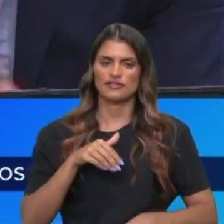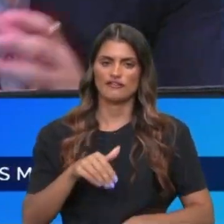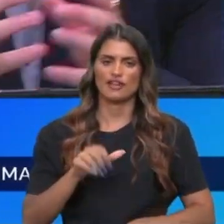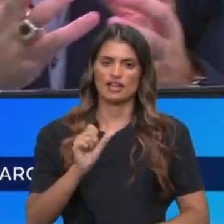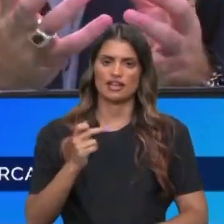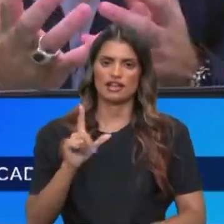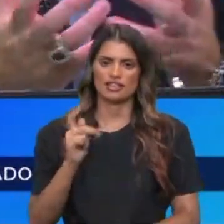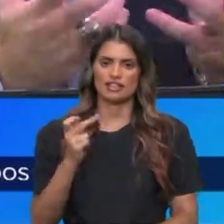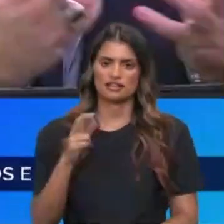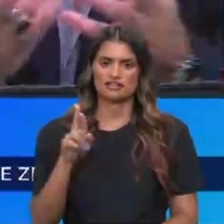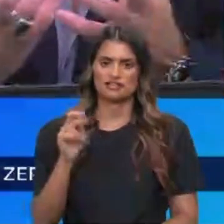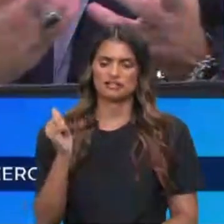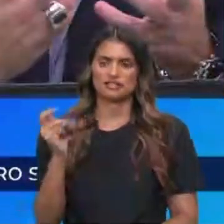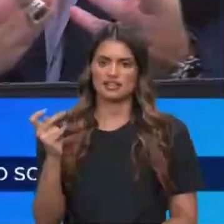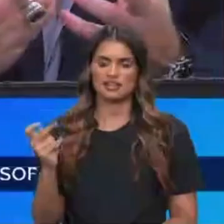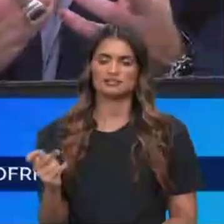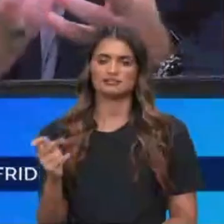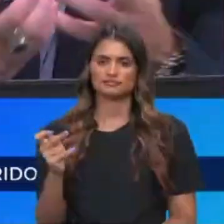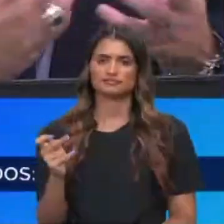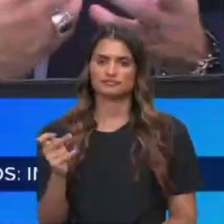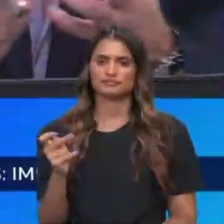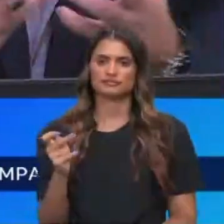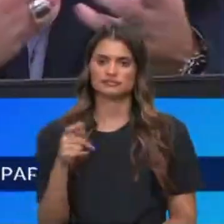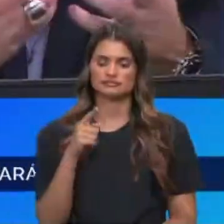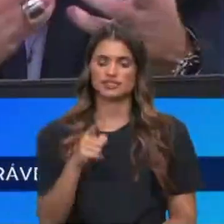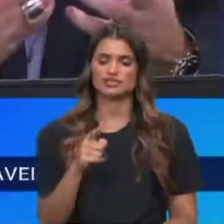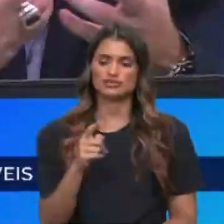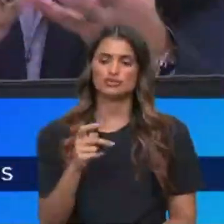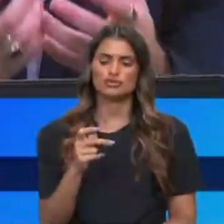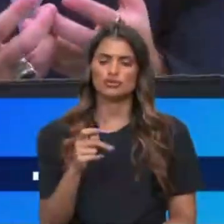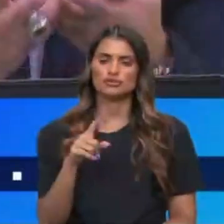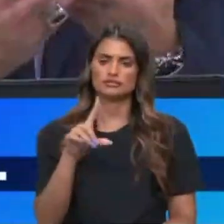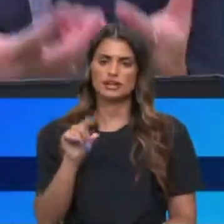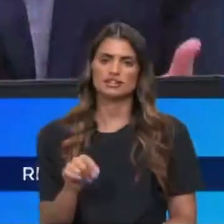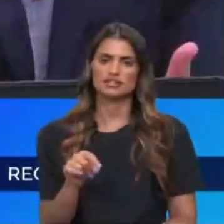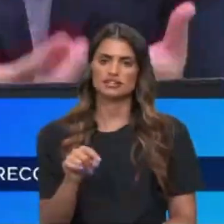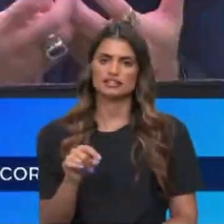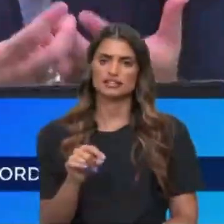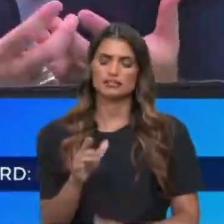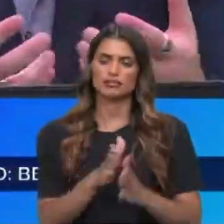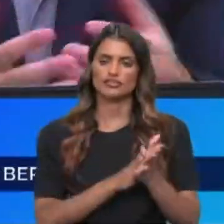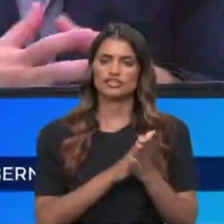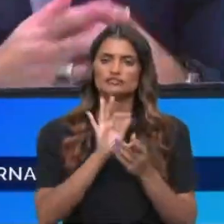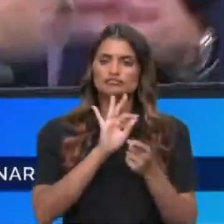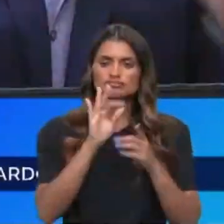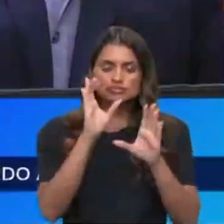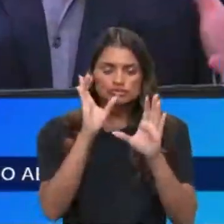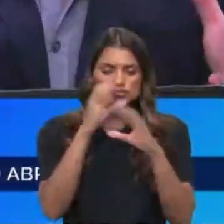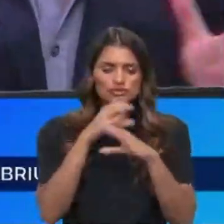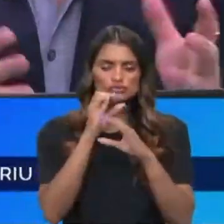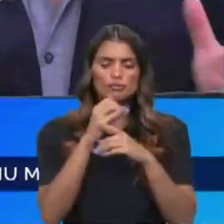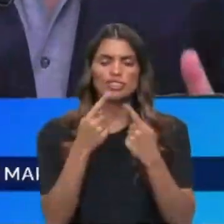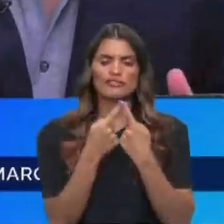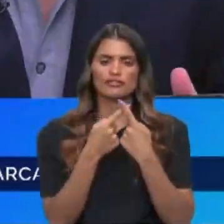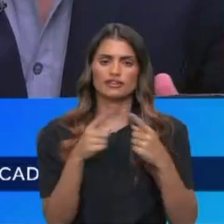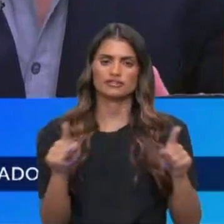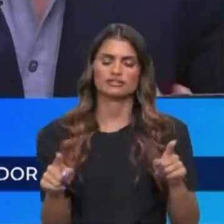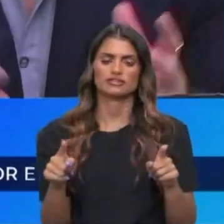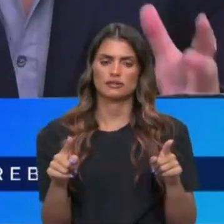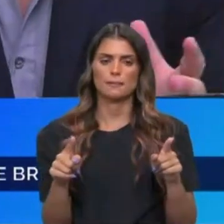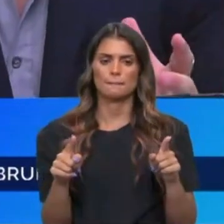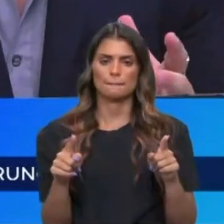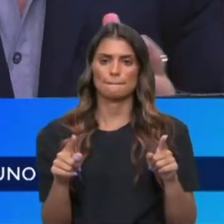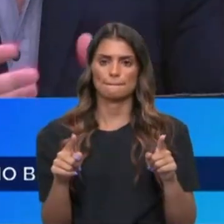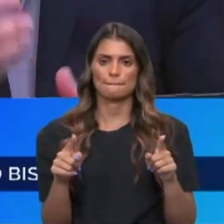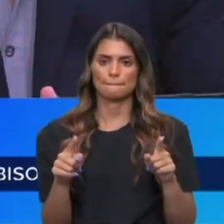de Andrómeda. É disto que a astronomia também é feita. Utilizar valências de um telescópio que não tem nada a ver com, neste caso, a